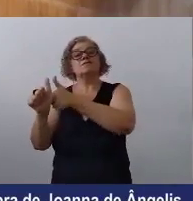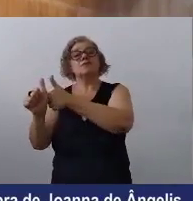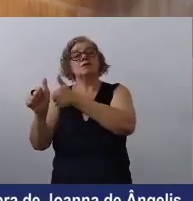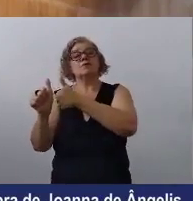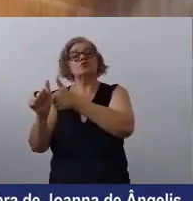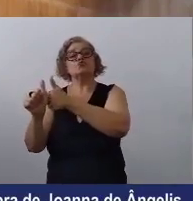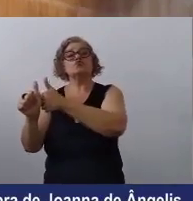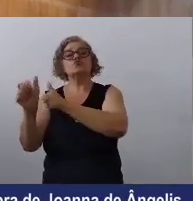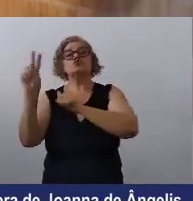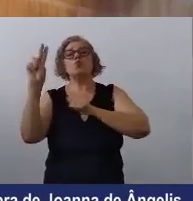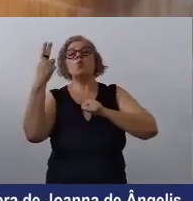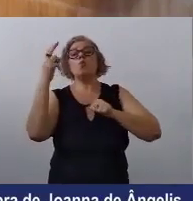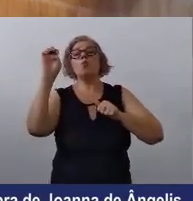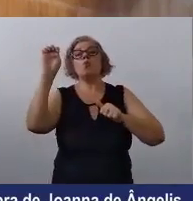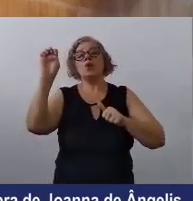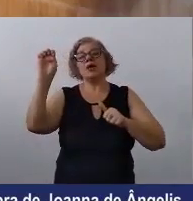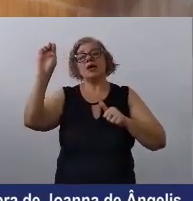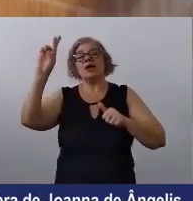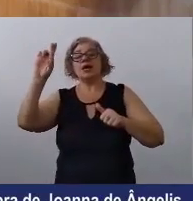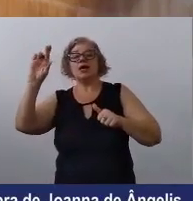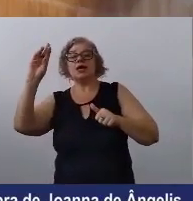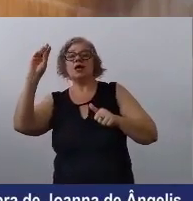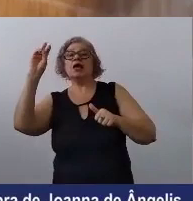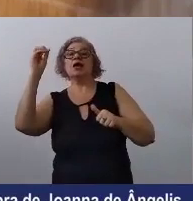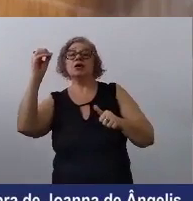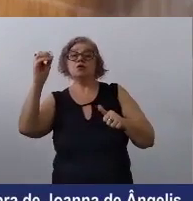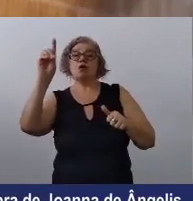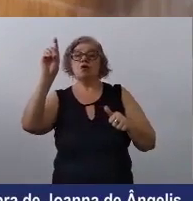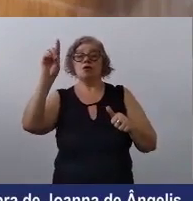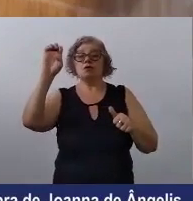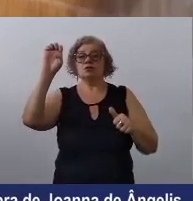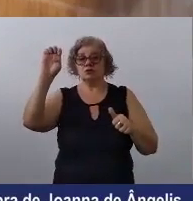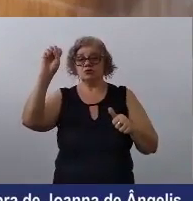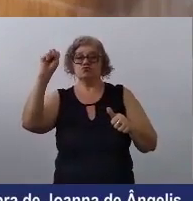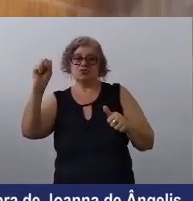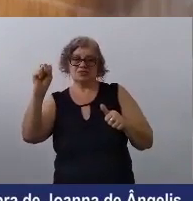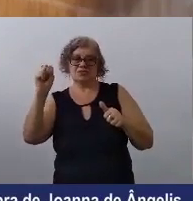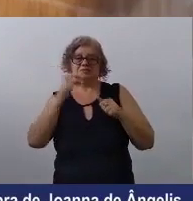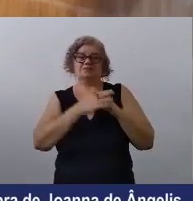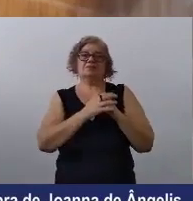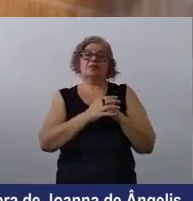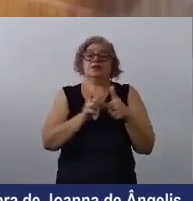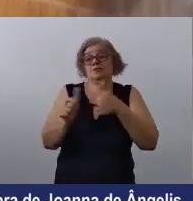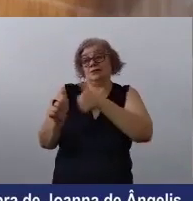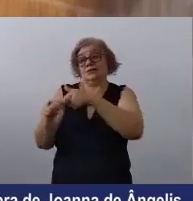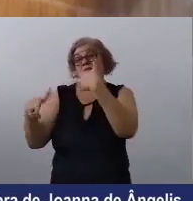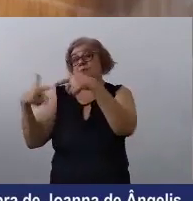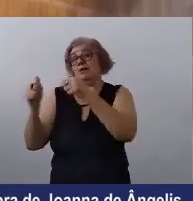Herodes, começou a perceber as vantagens que ele poderia conseguir próximo do rei.